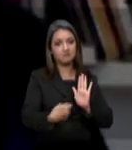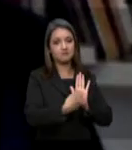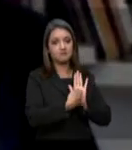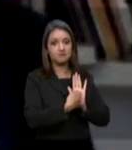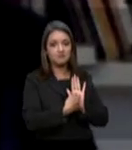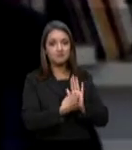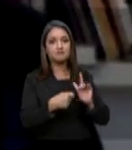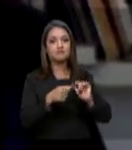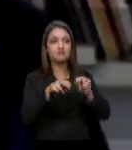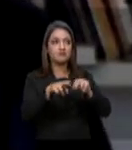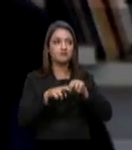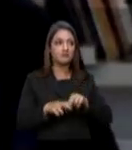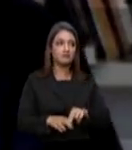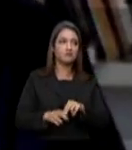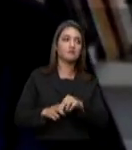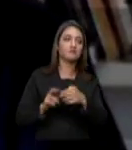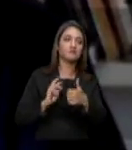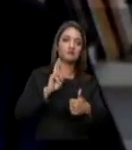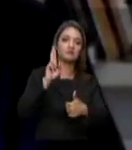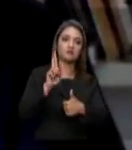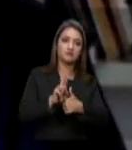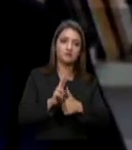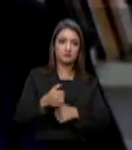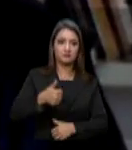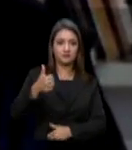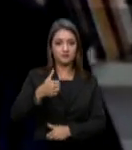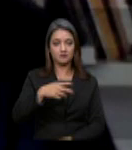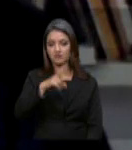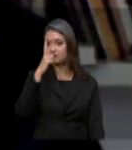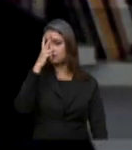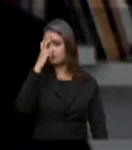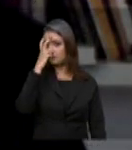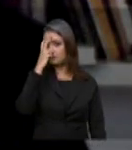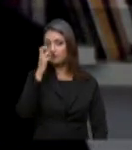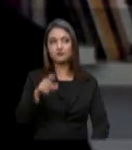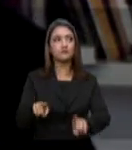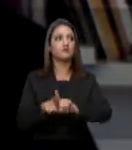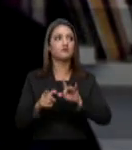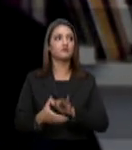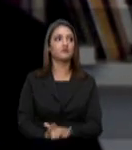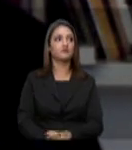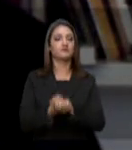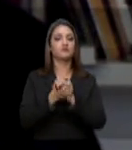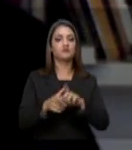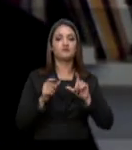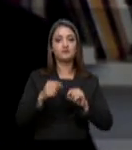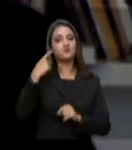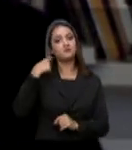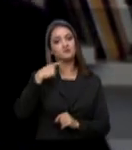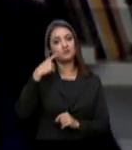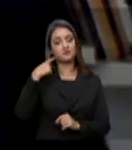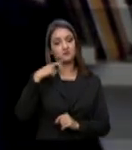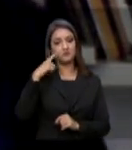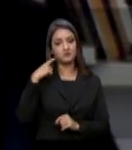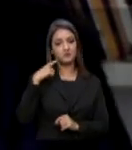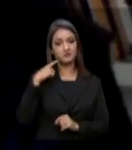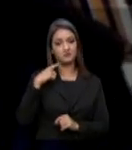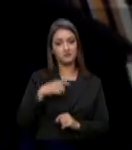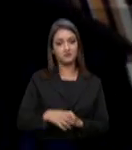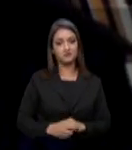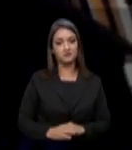Fluminense procurador-geral culturas comentários também o advogado